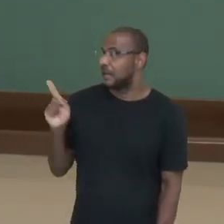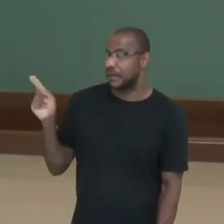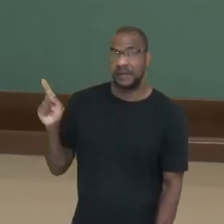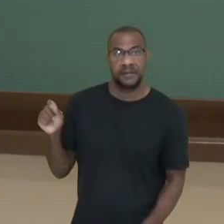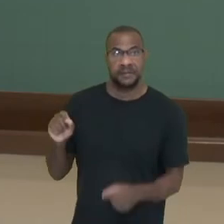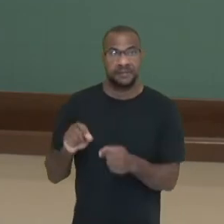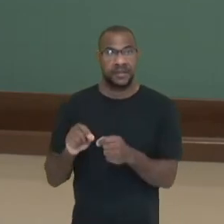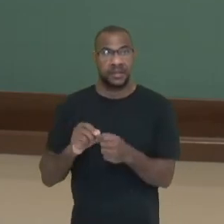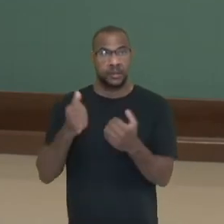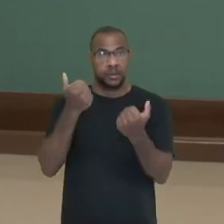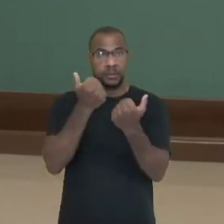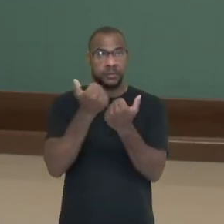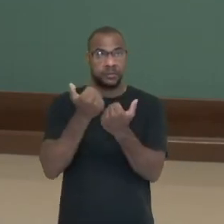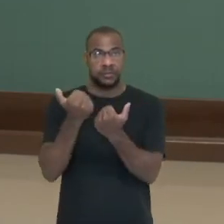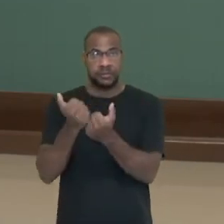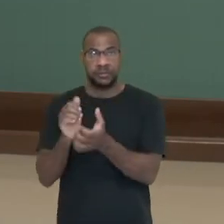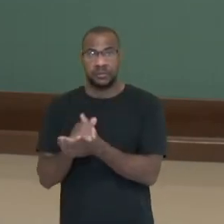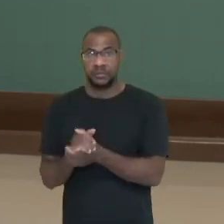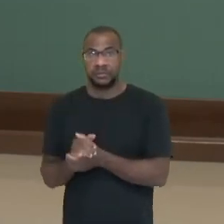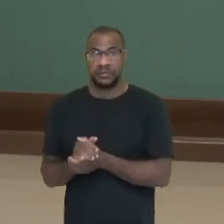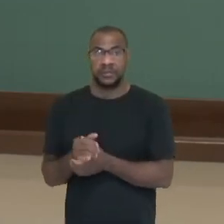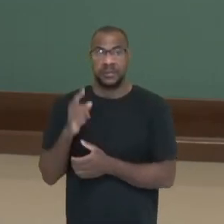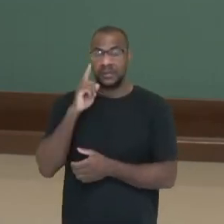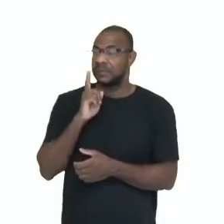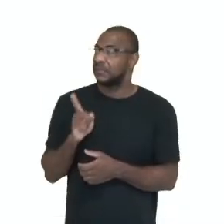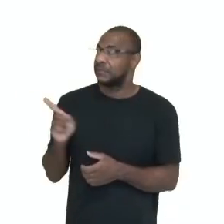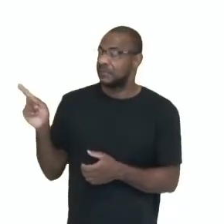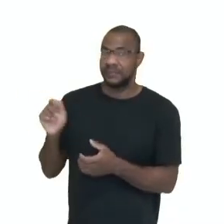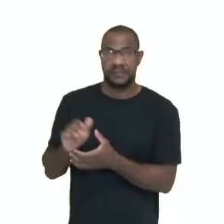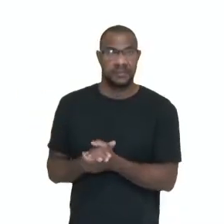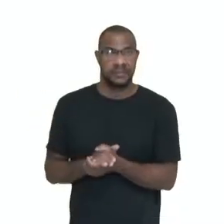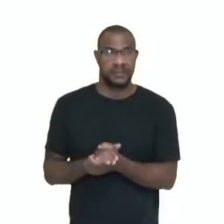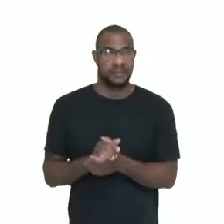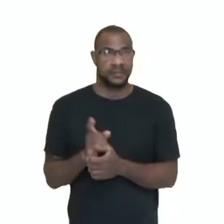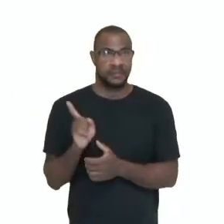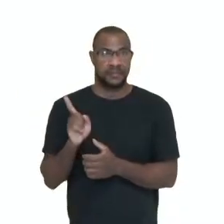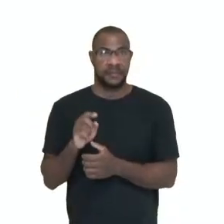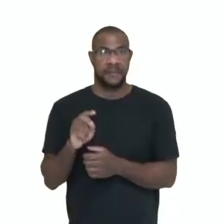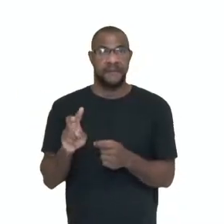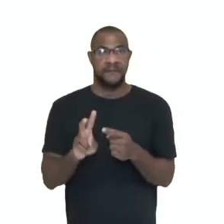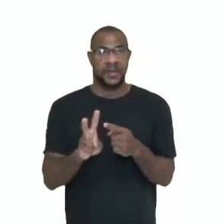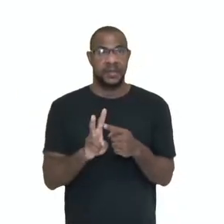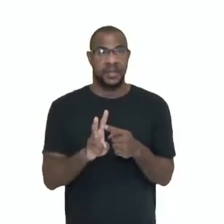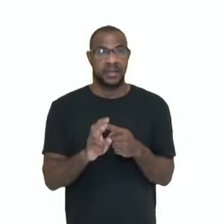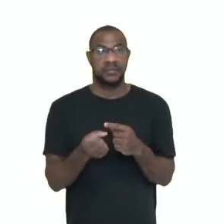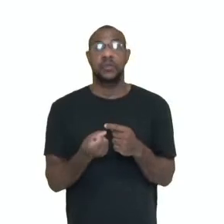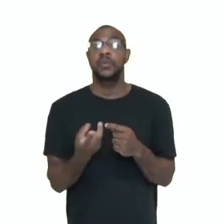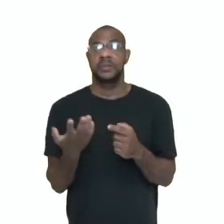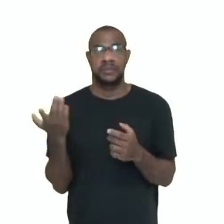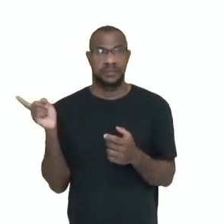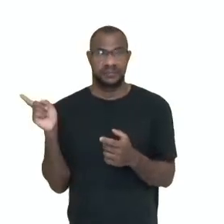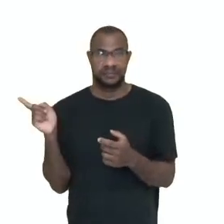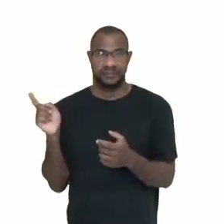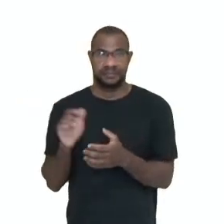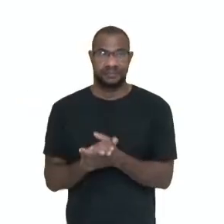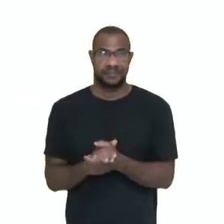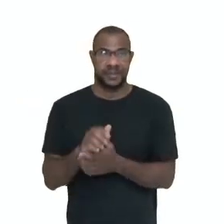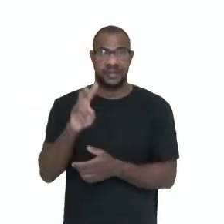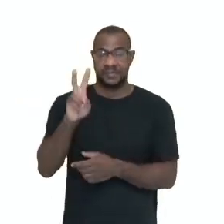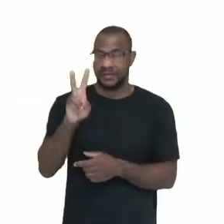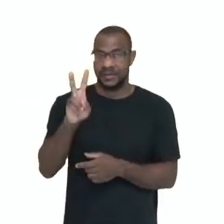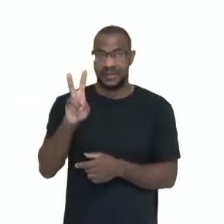a substituição, o N é terceiro harmônico, 3, a velocidade é 240, dividido por 2 vezes o